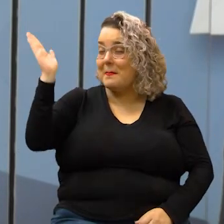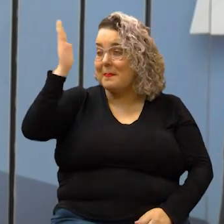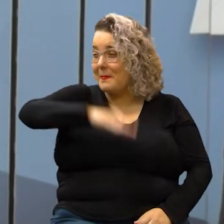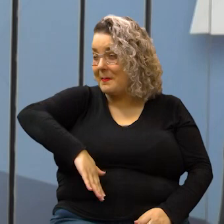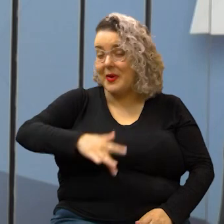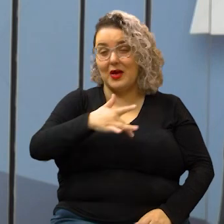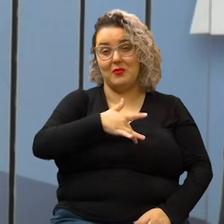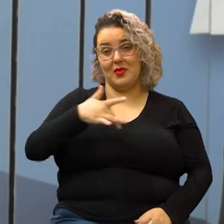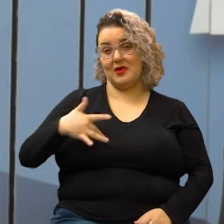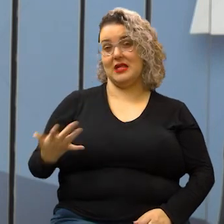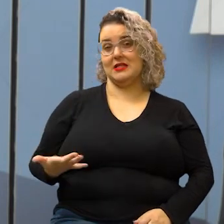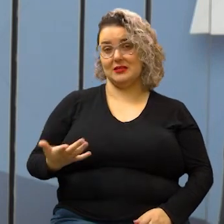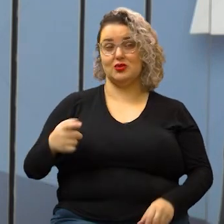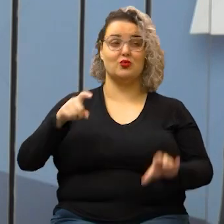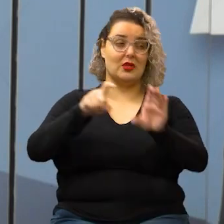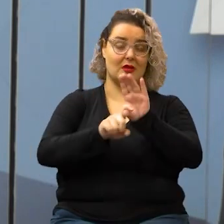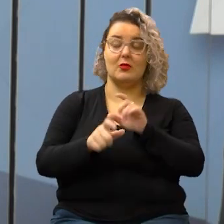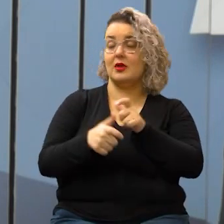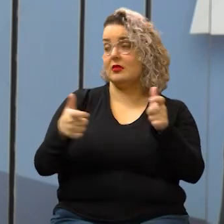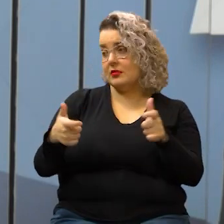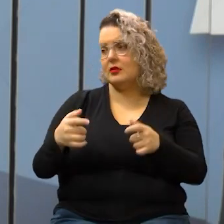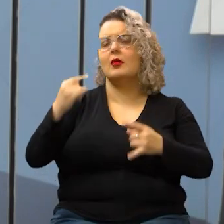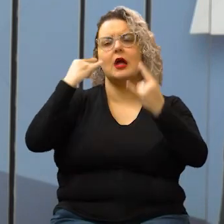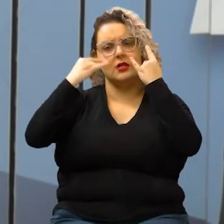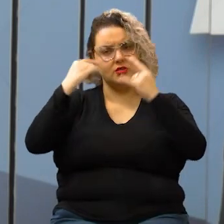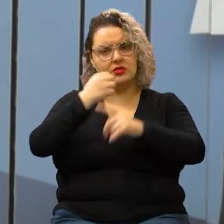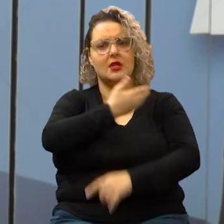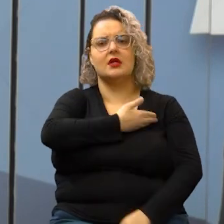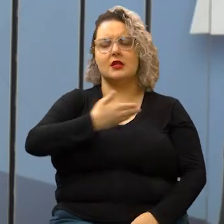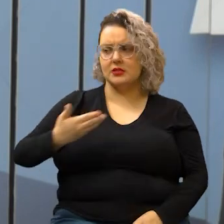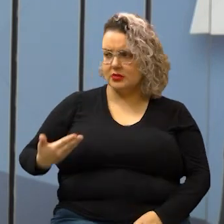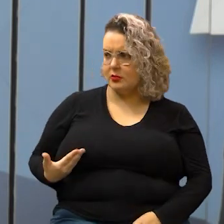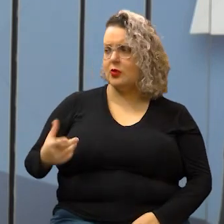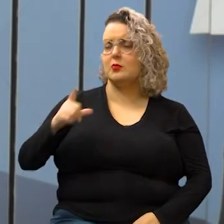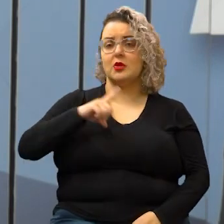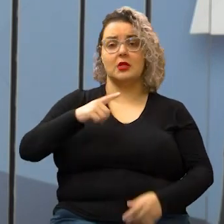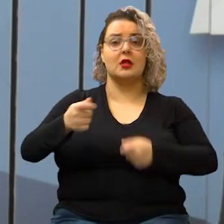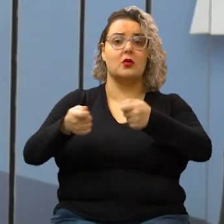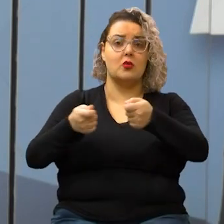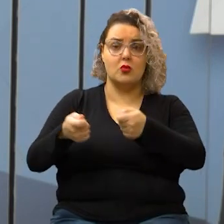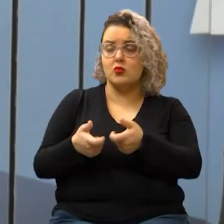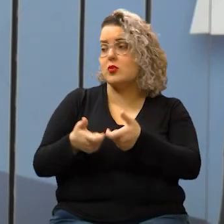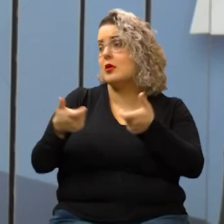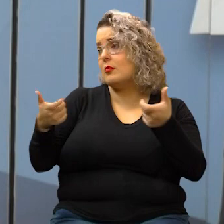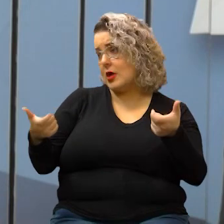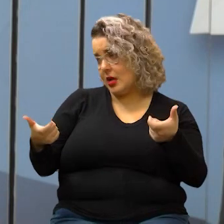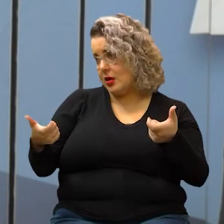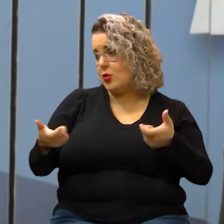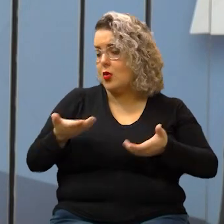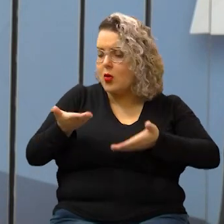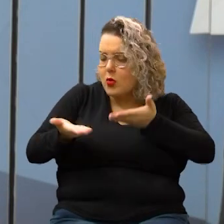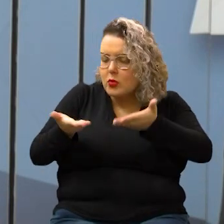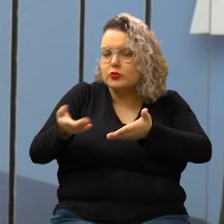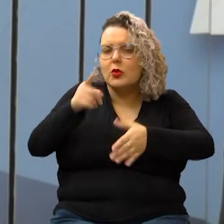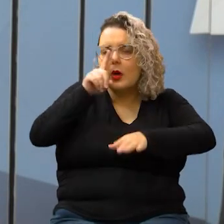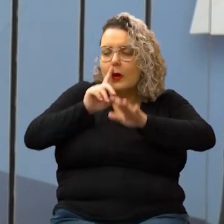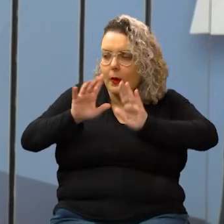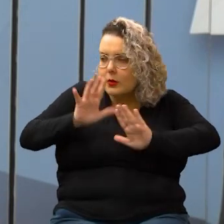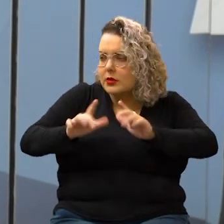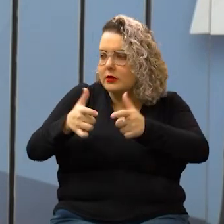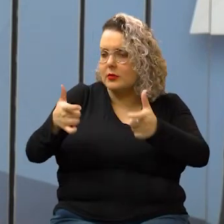saúde. Então, acho que é de interesse público que a gente tenha um controle maior sobre isso, um cuidado maior sobre